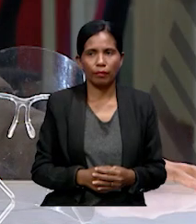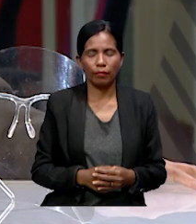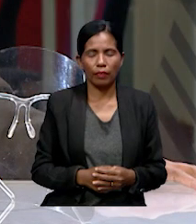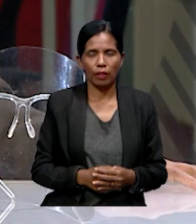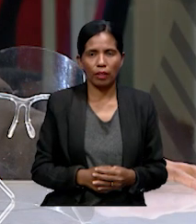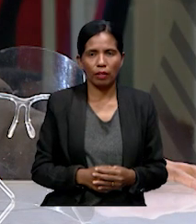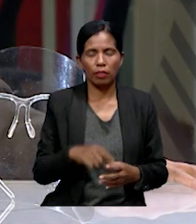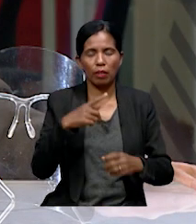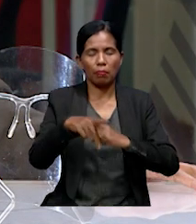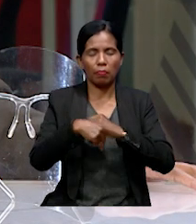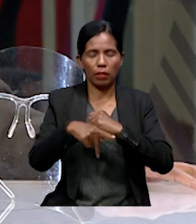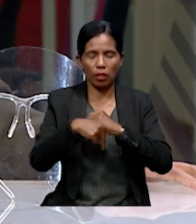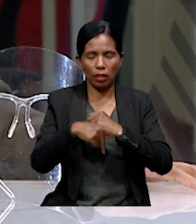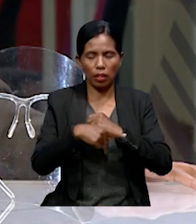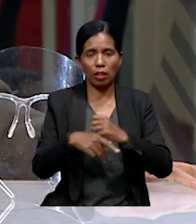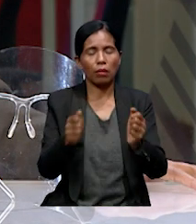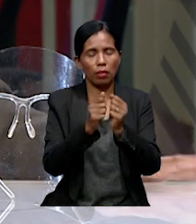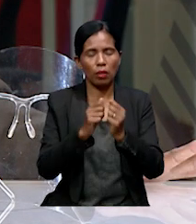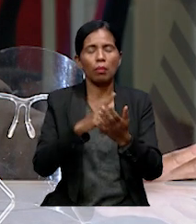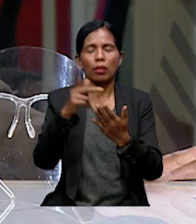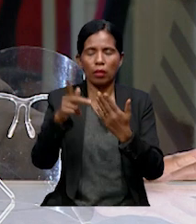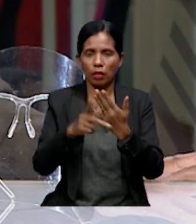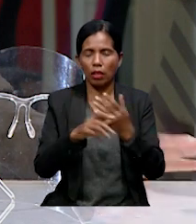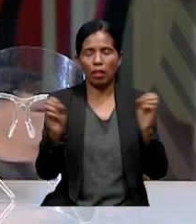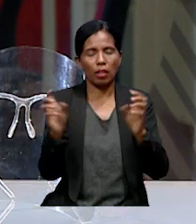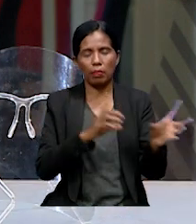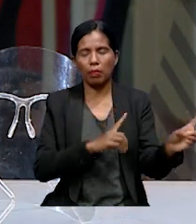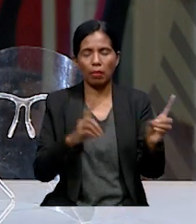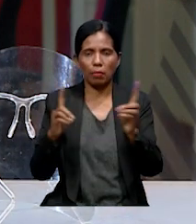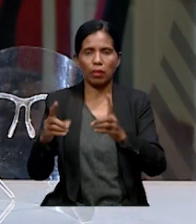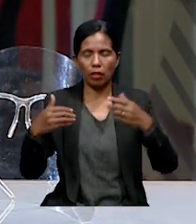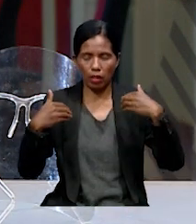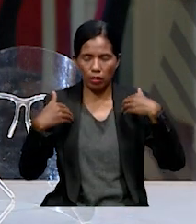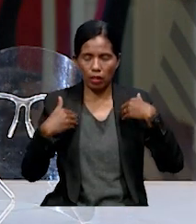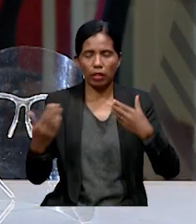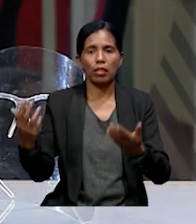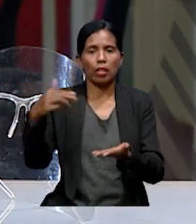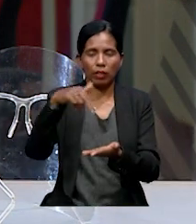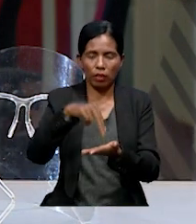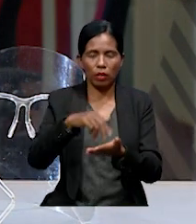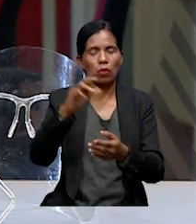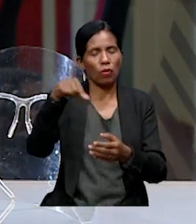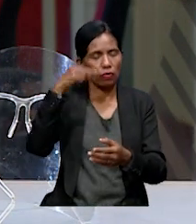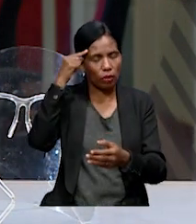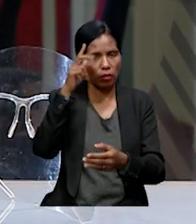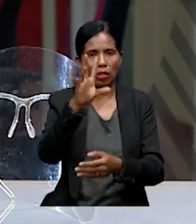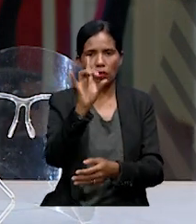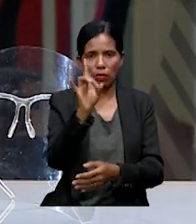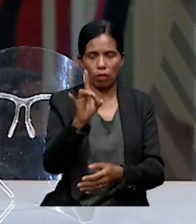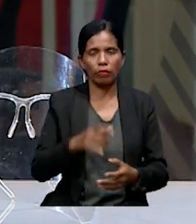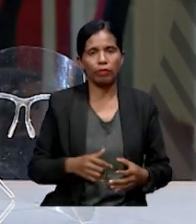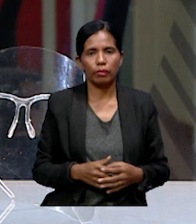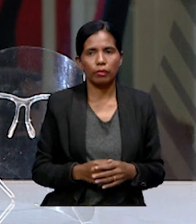Desentendimento entre partido e coligação no programa Nebela Implementa, Bela e Ramosso Remodelação e Governo da UALO.